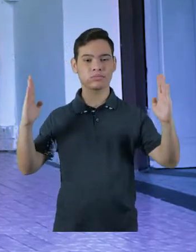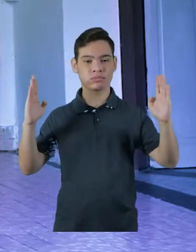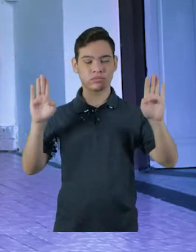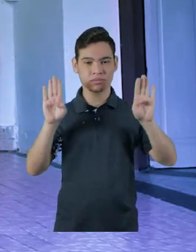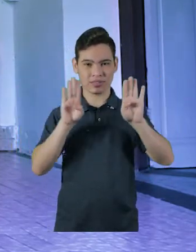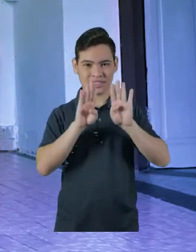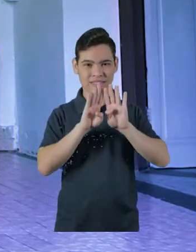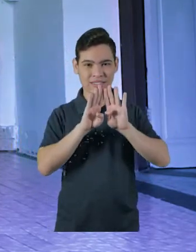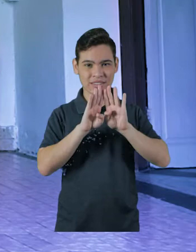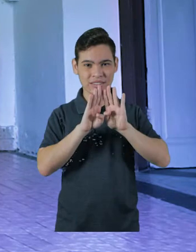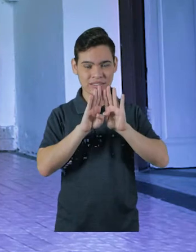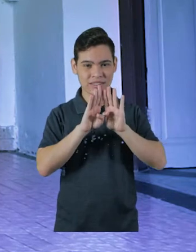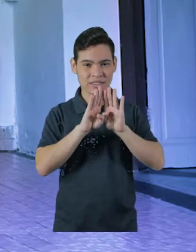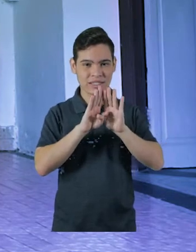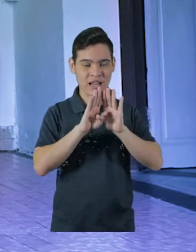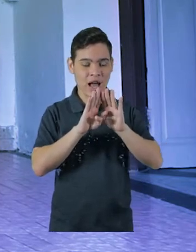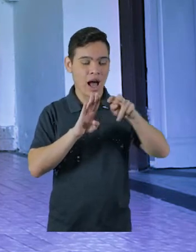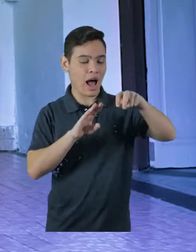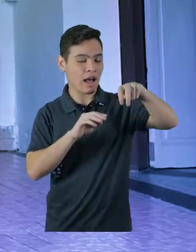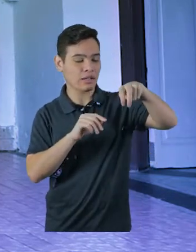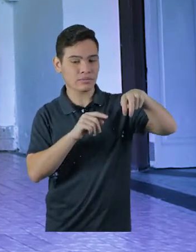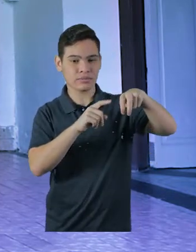você tiver escolhido